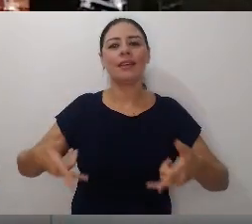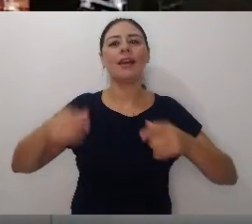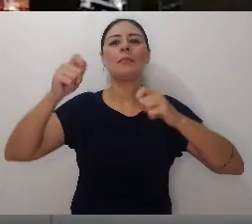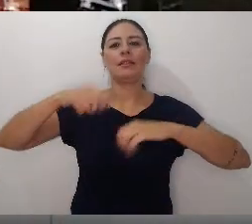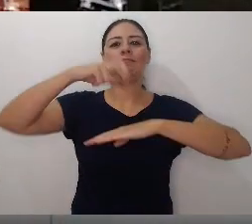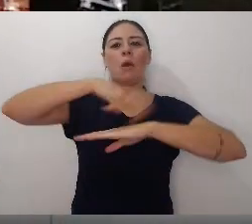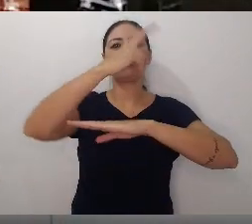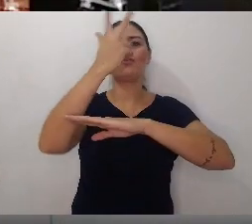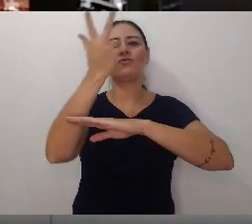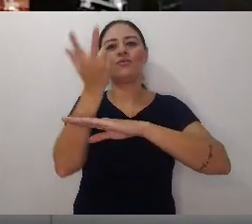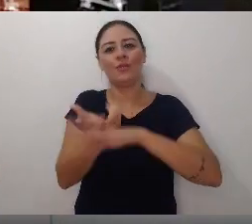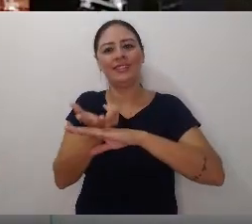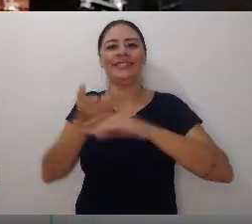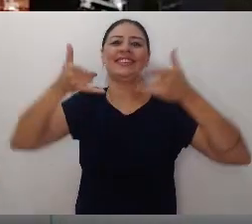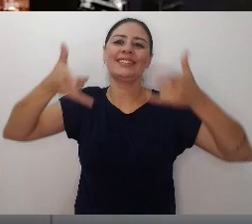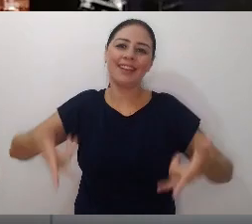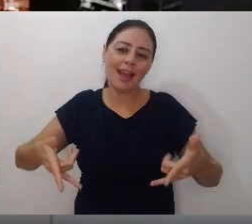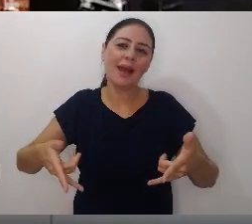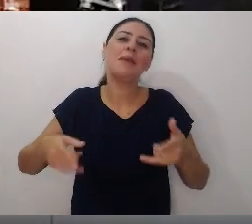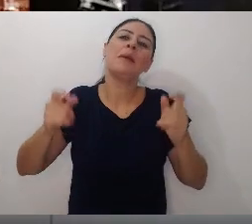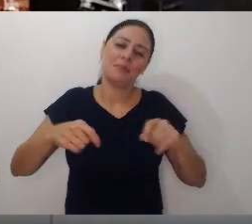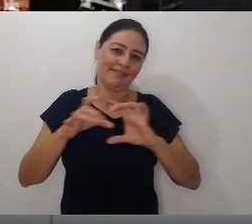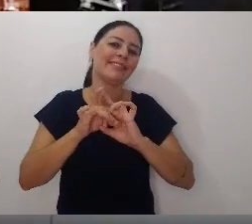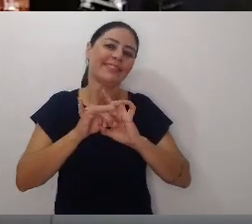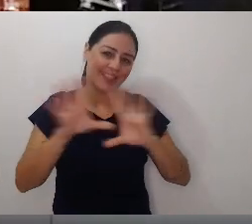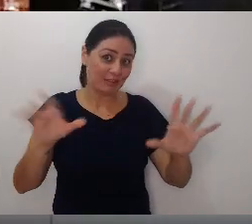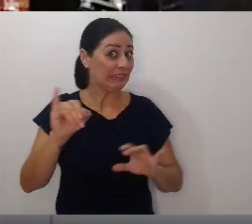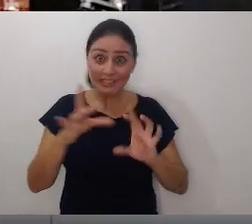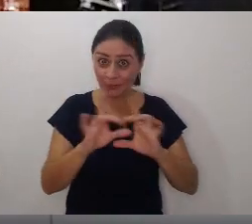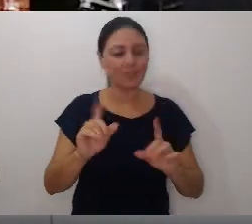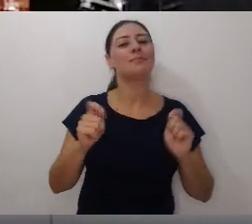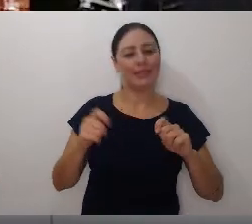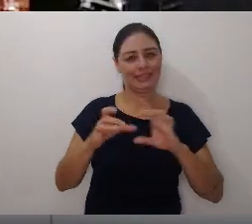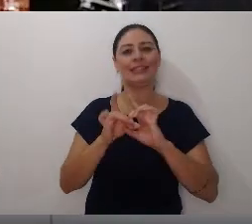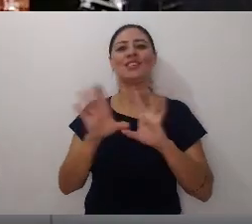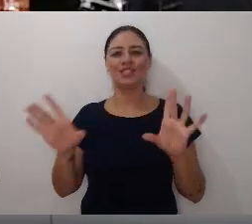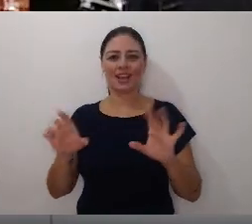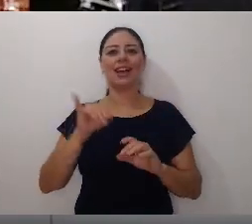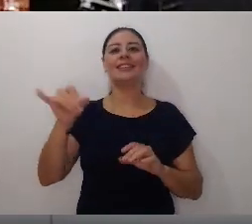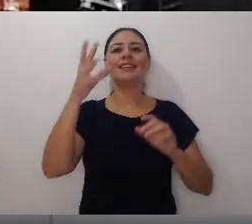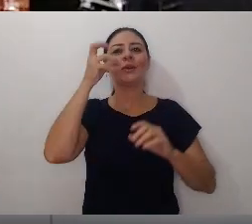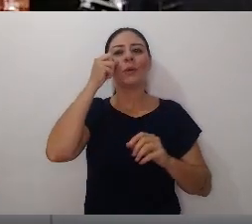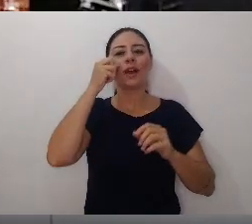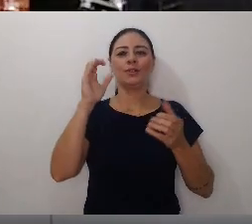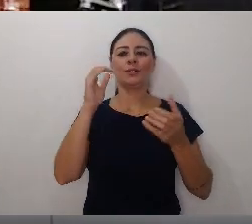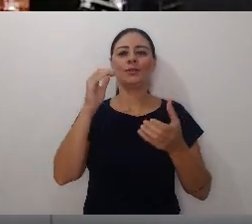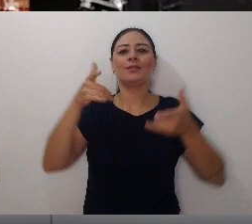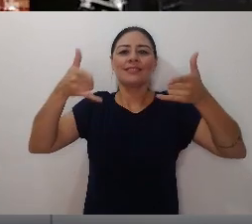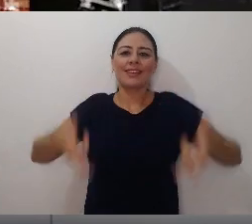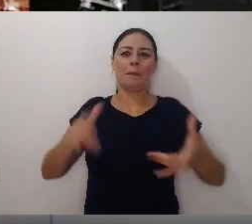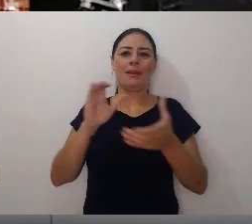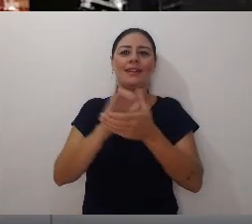pular 2 vezes a corda. Se é na cama, é a hora de deixar virar cambalhota. Quem não deixa virar